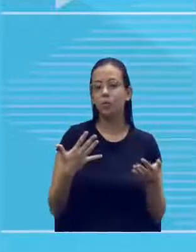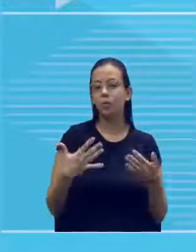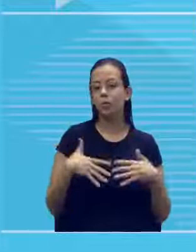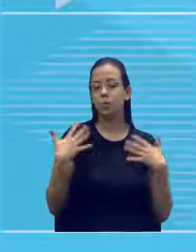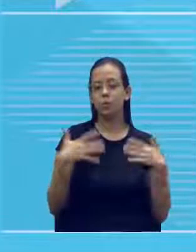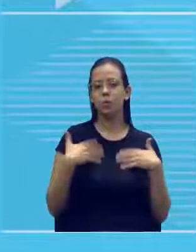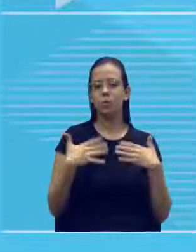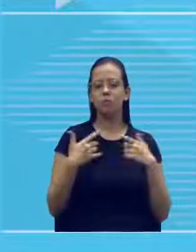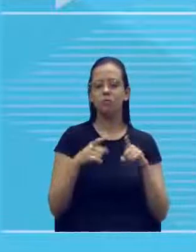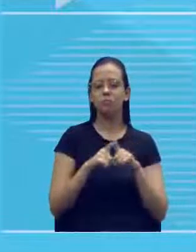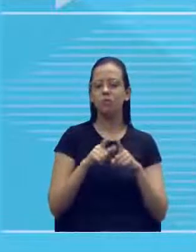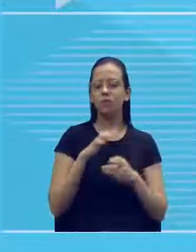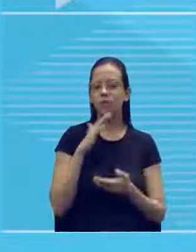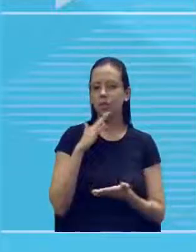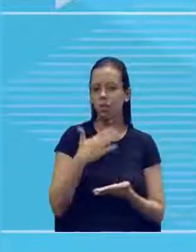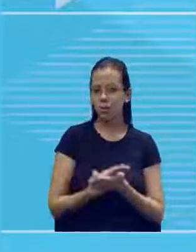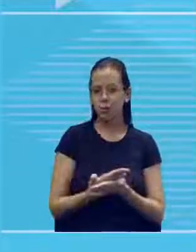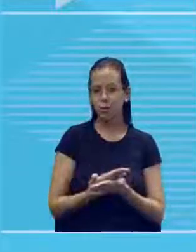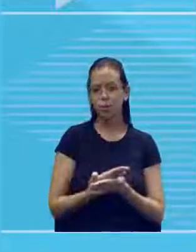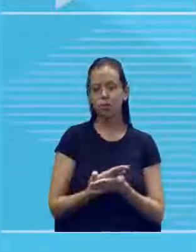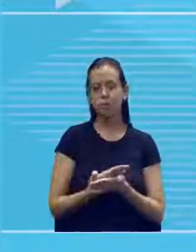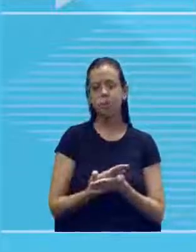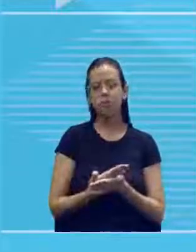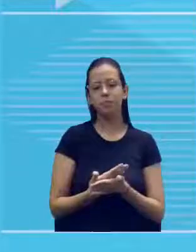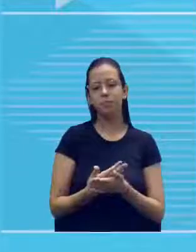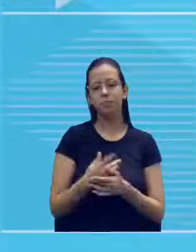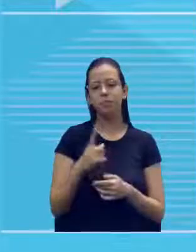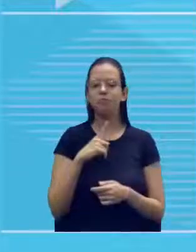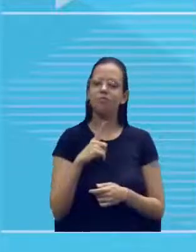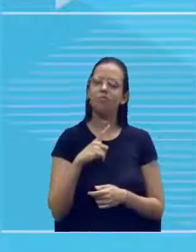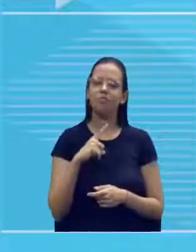né, admiração, para